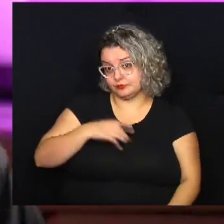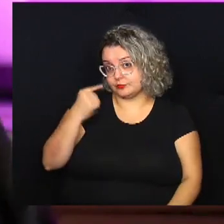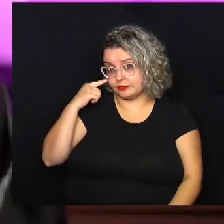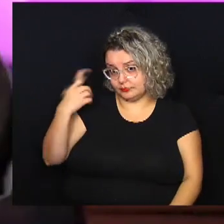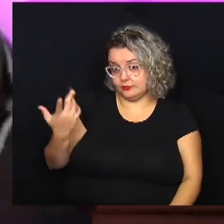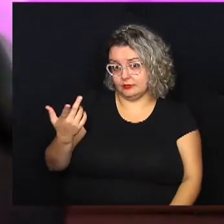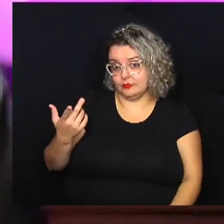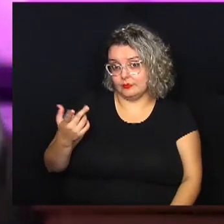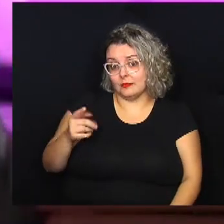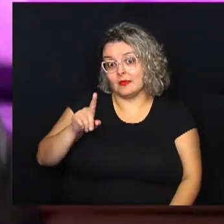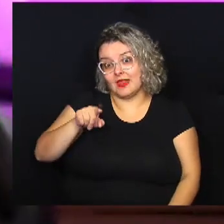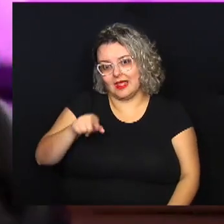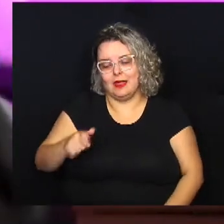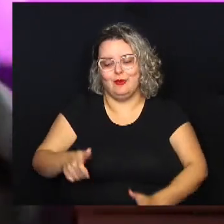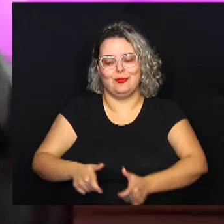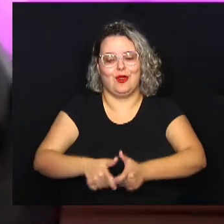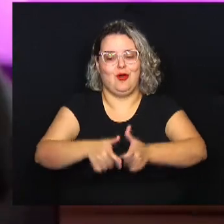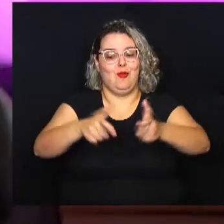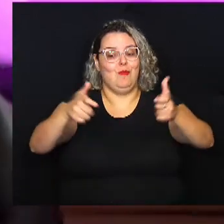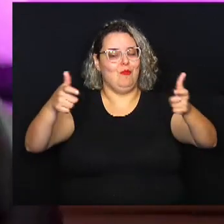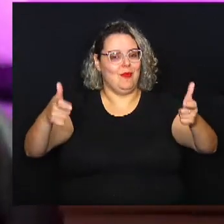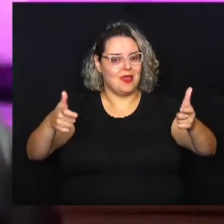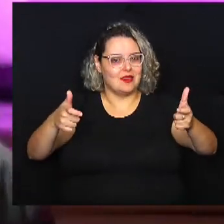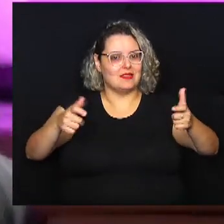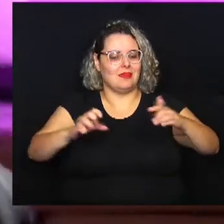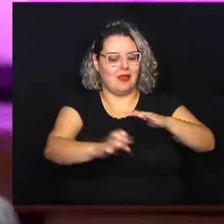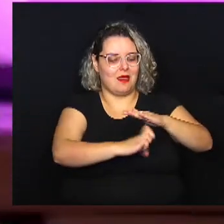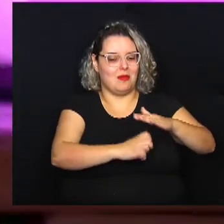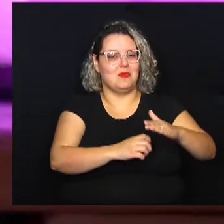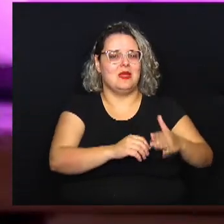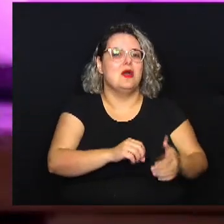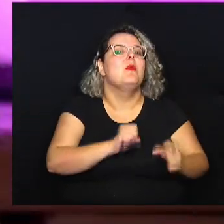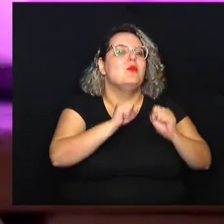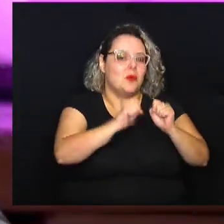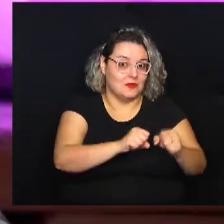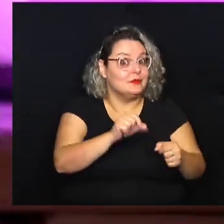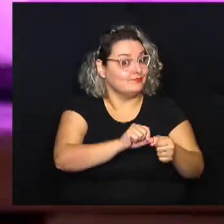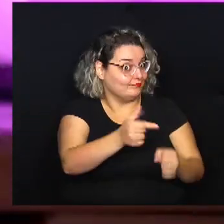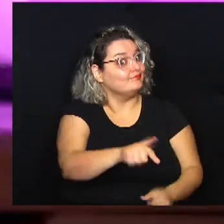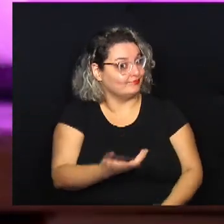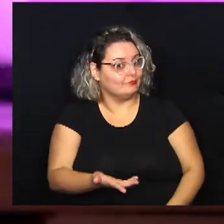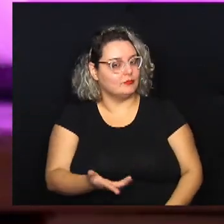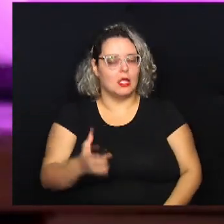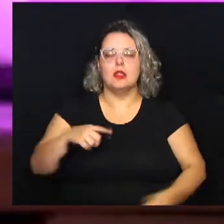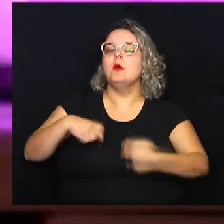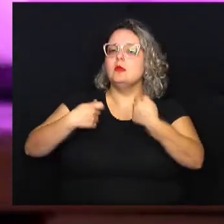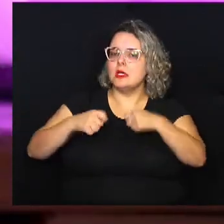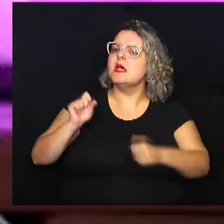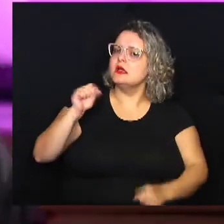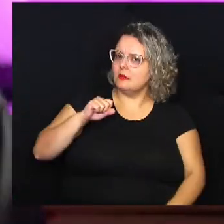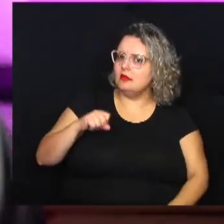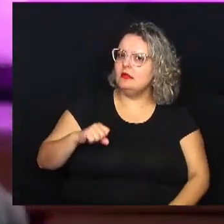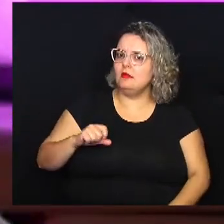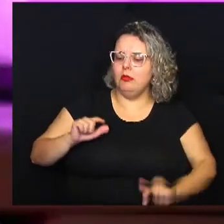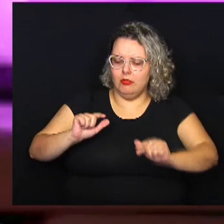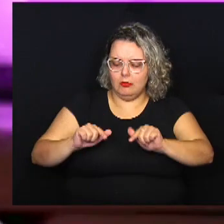inclusive, aumenta a possibilidade da empresa fazer isso de novo. Então, existe a necessidade